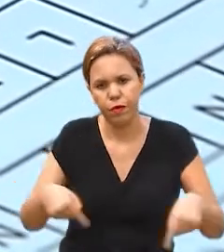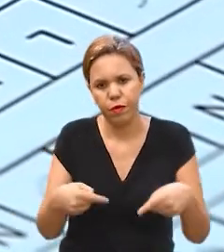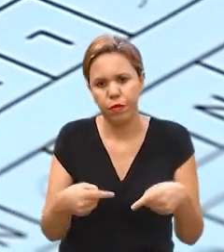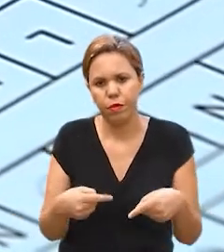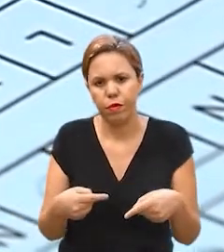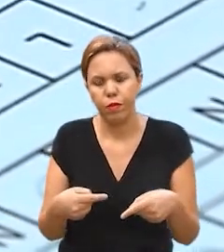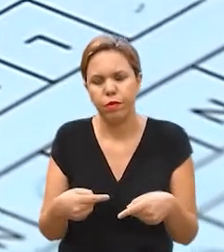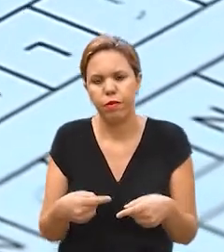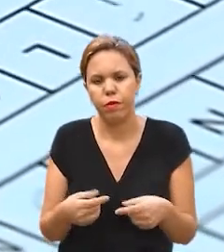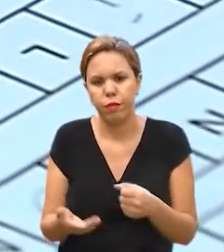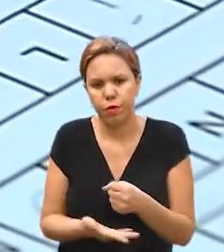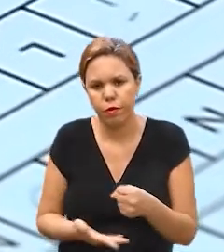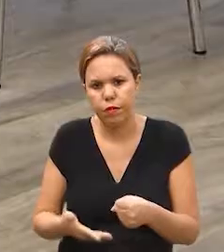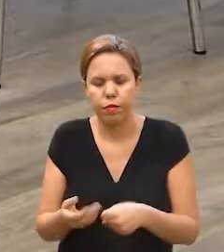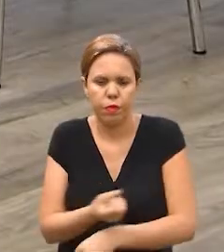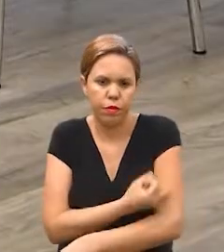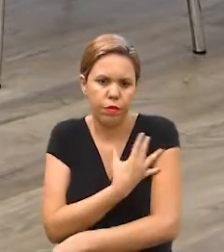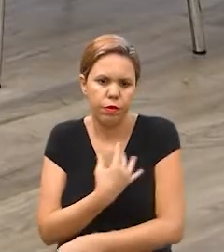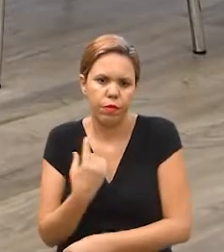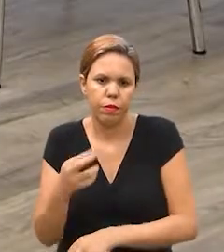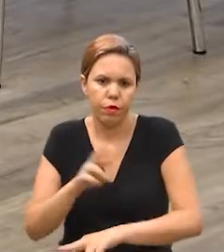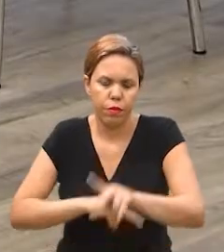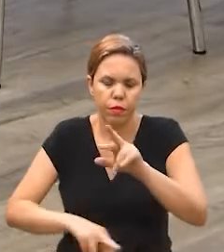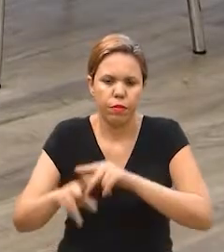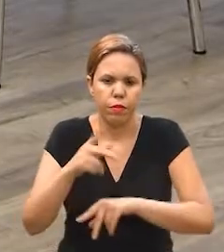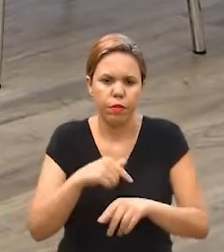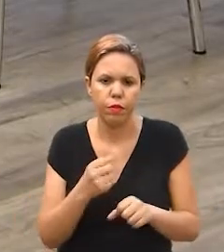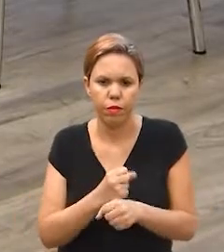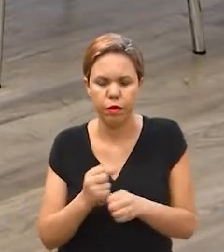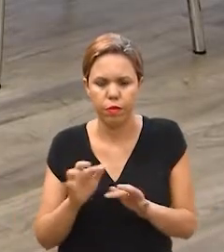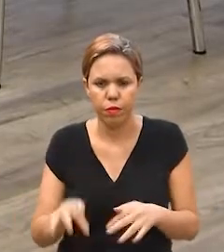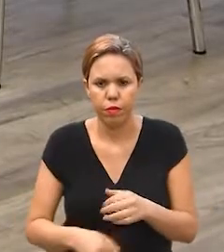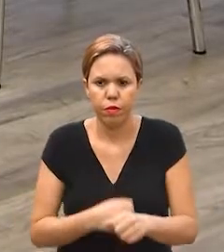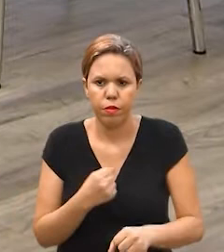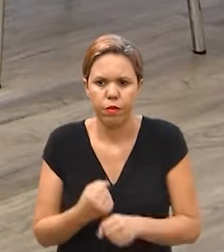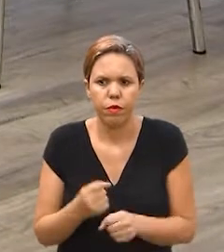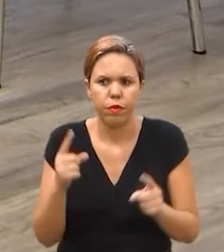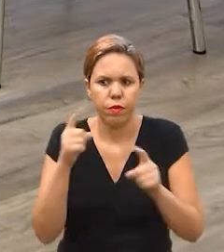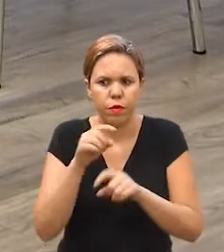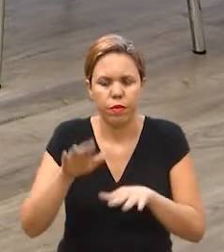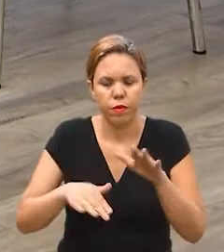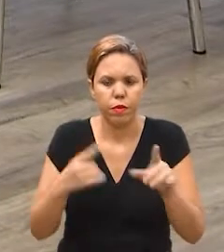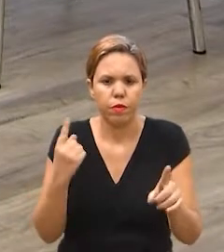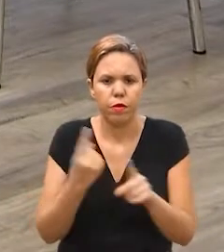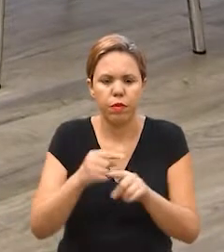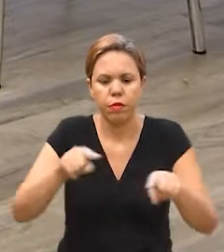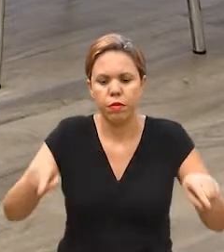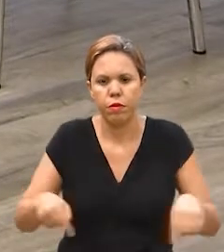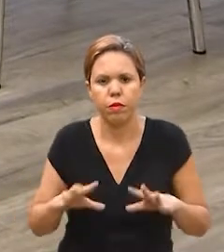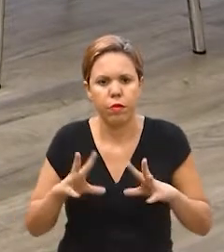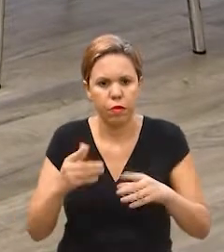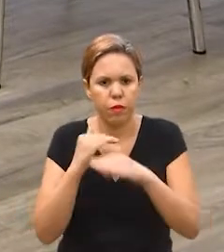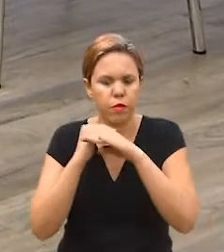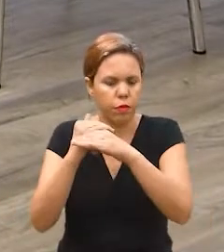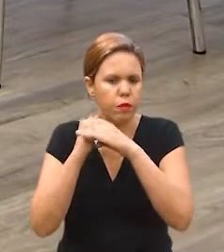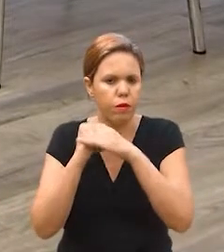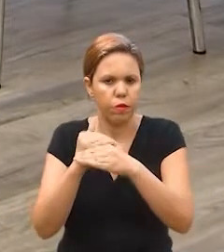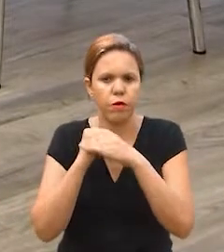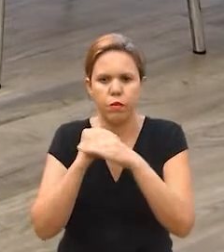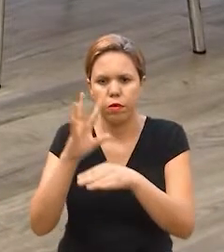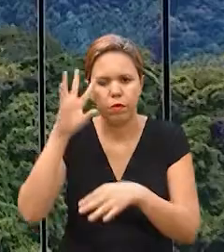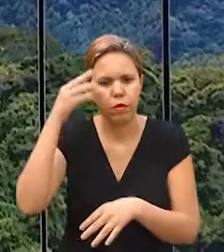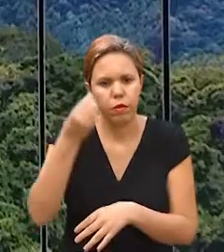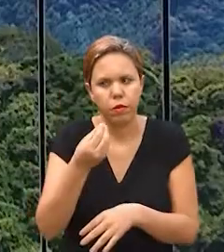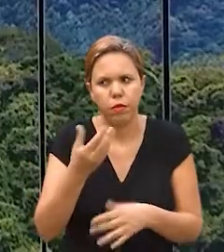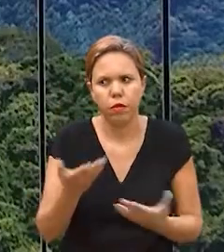dos anos iniciais, o fundamental já tem outras particularidades, os anos finais, né? É difícil você encontrar uma classe que todos estejam no mesmo